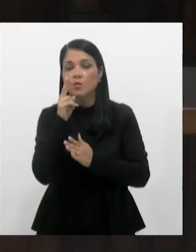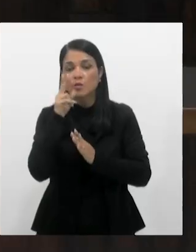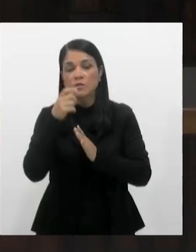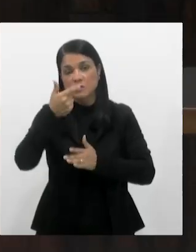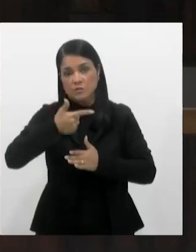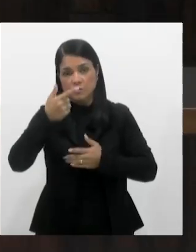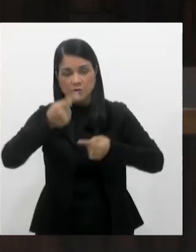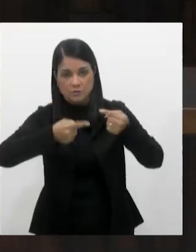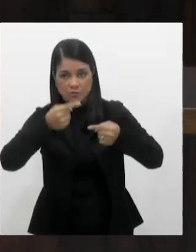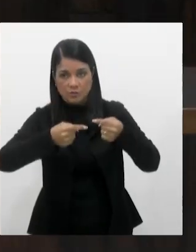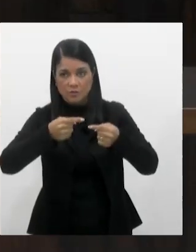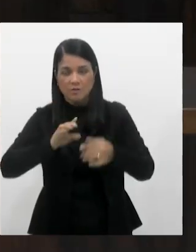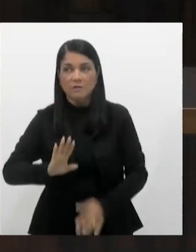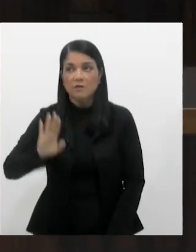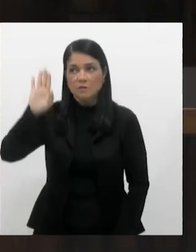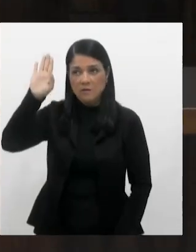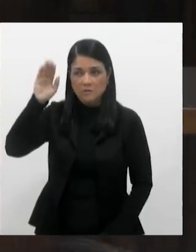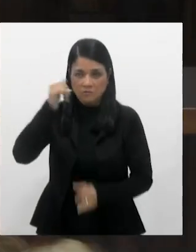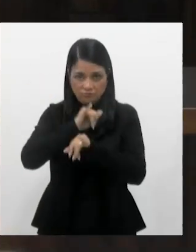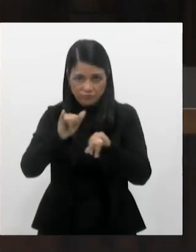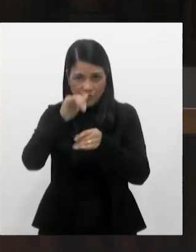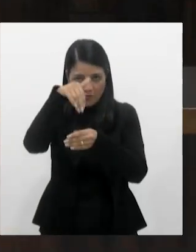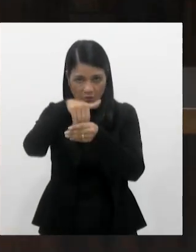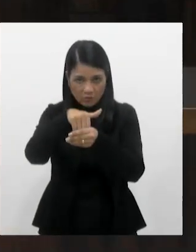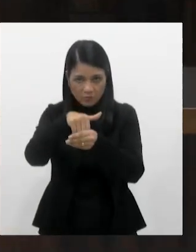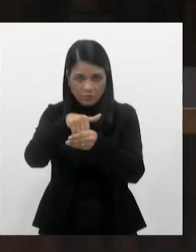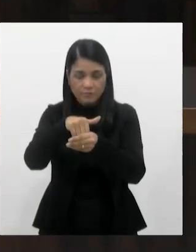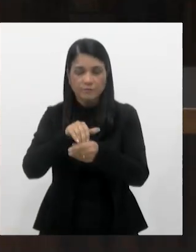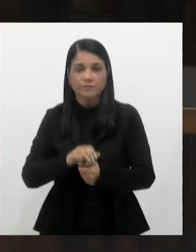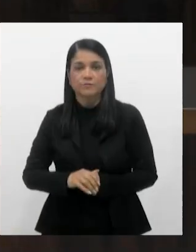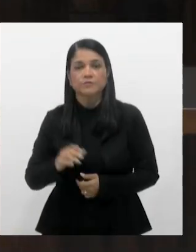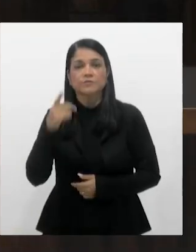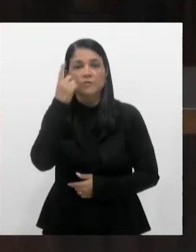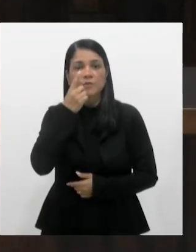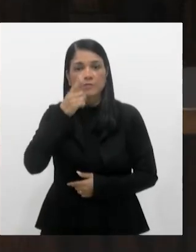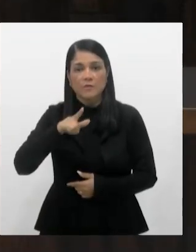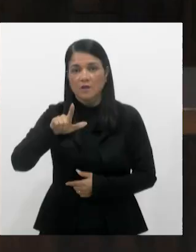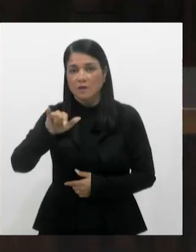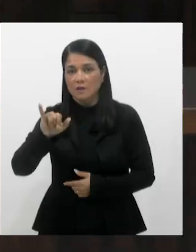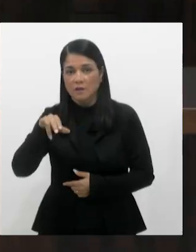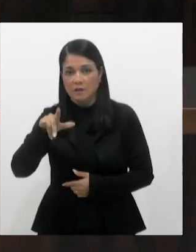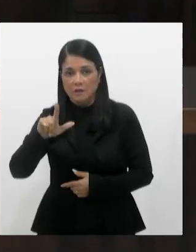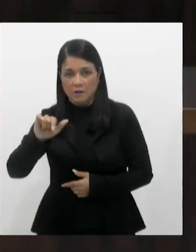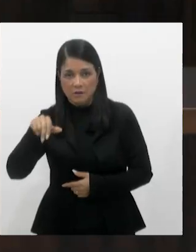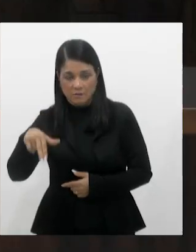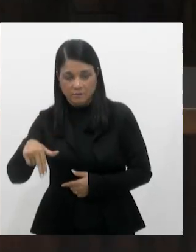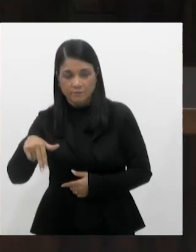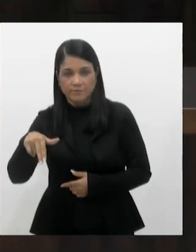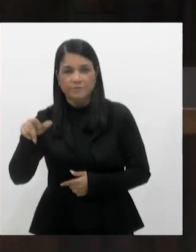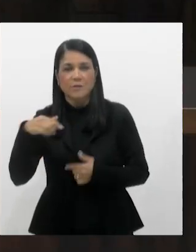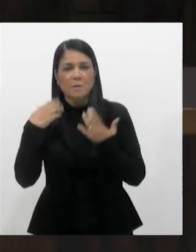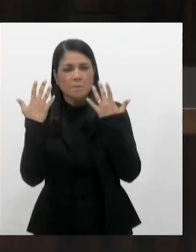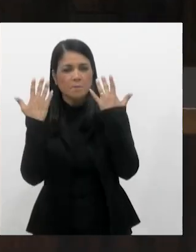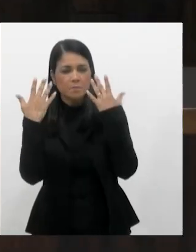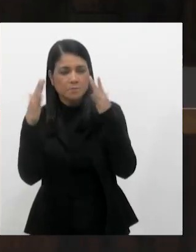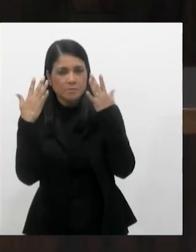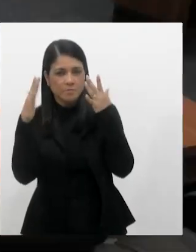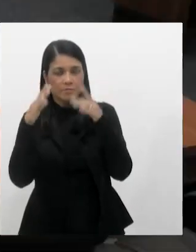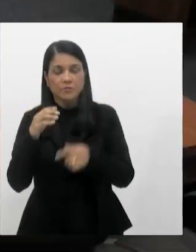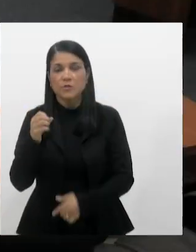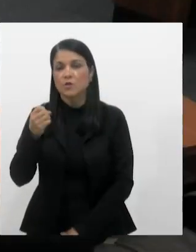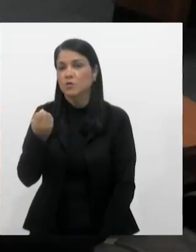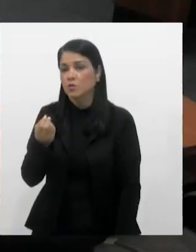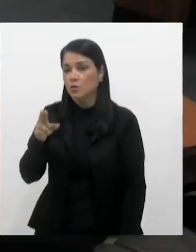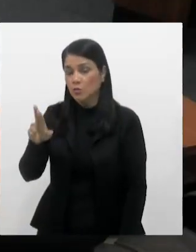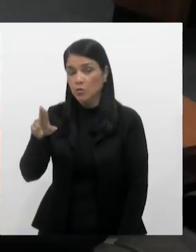segunda discussão. Declaração de voto, presidente. Para a declaração de voto, deputada Lília. Primeiro, eu gostaria muito de parabenizar o doutor